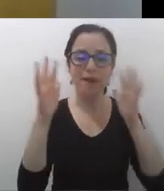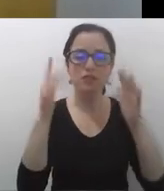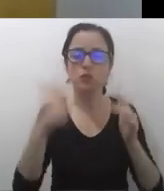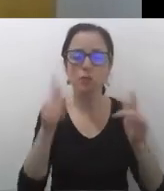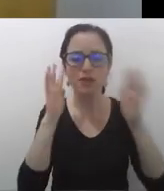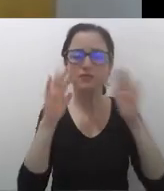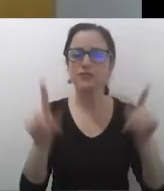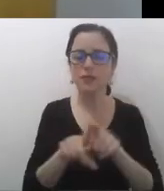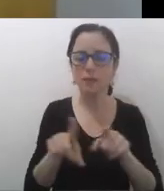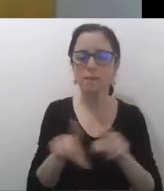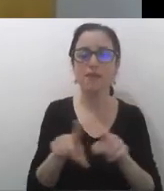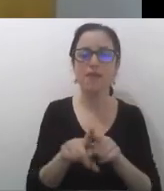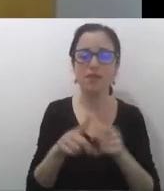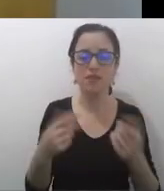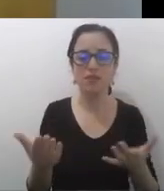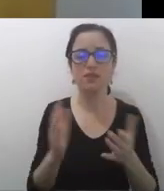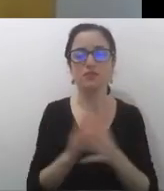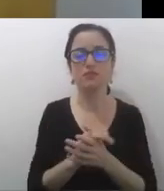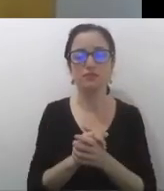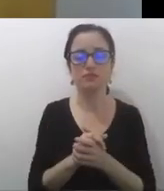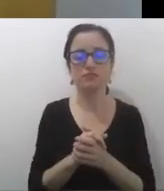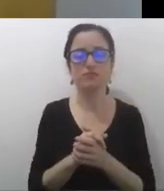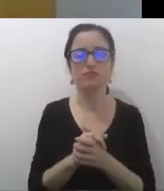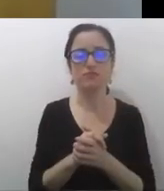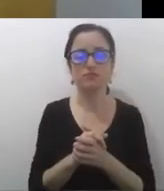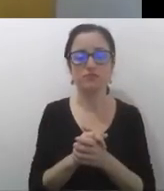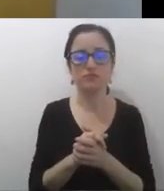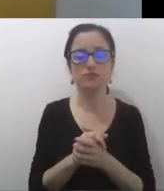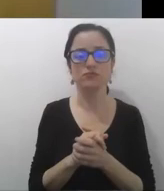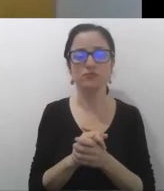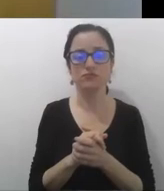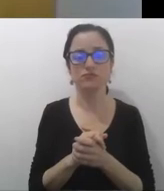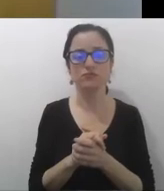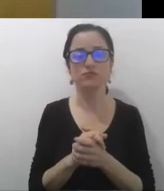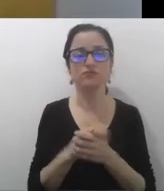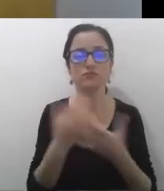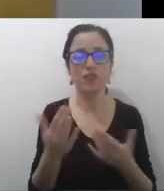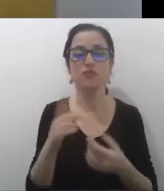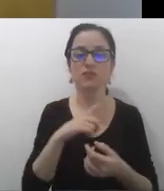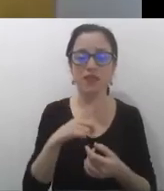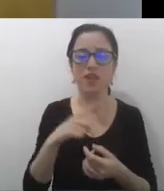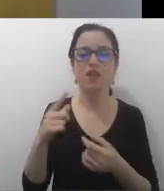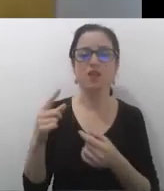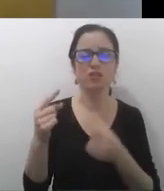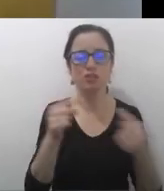a gente tem que repensar também. Tem que repensar, porque eu acho que durante muito tempo